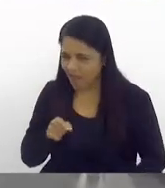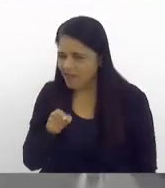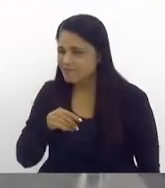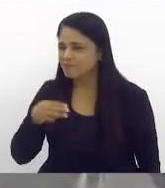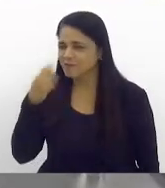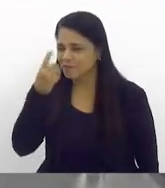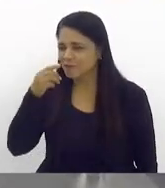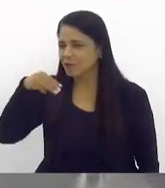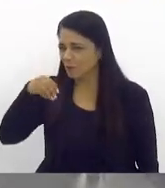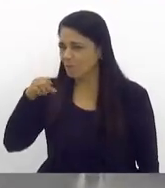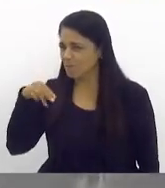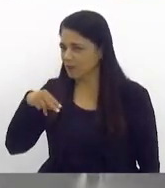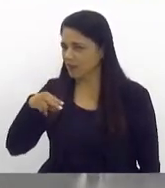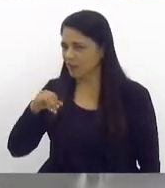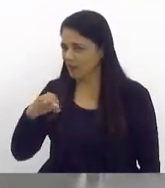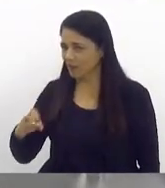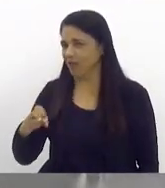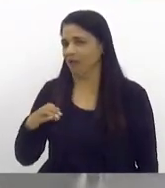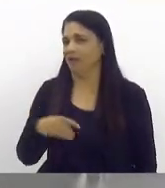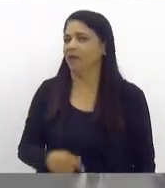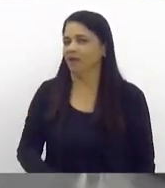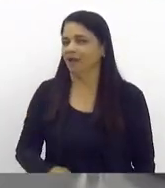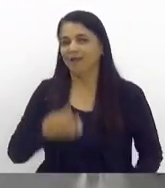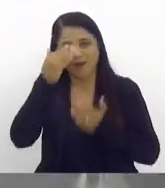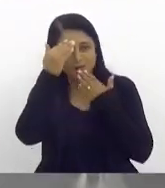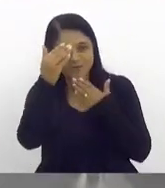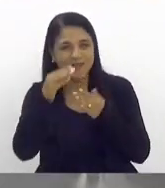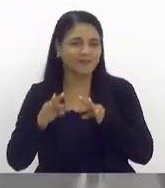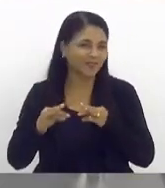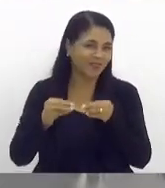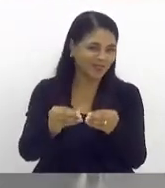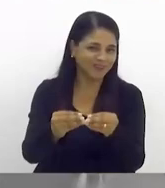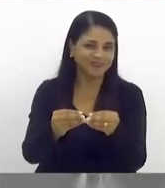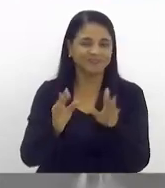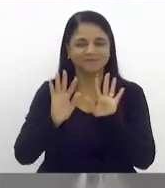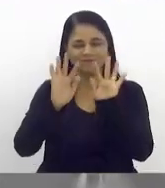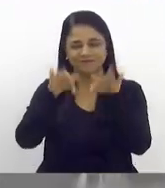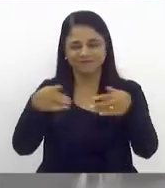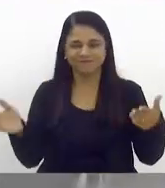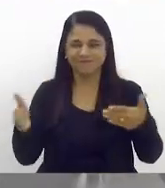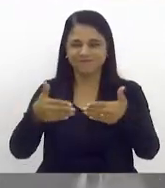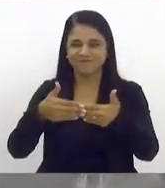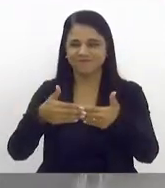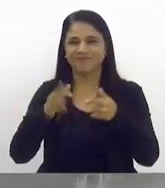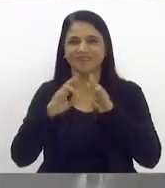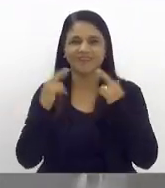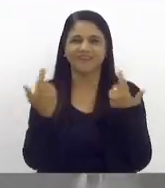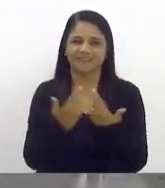Obrigado a todos. Está encerrada a sessão.